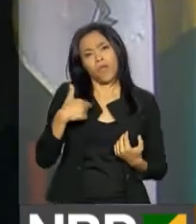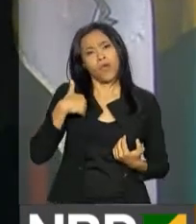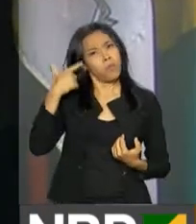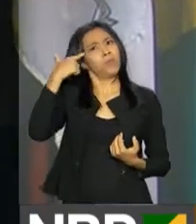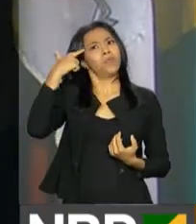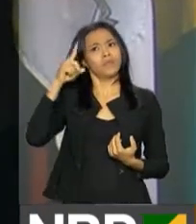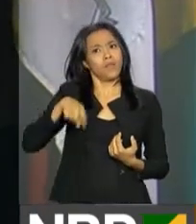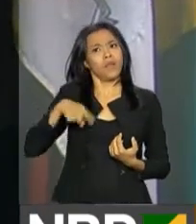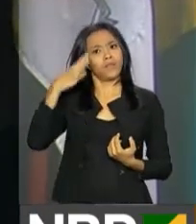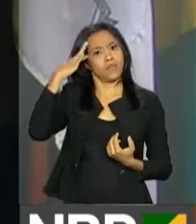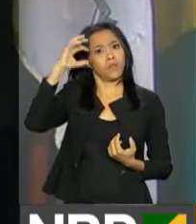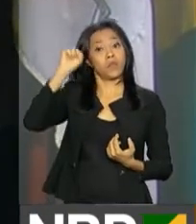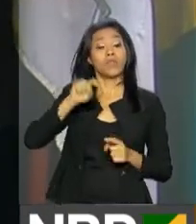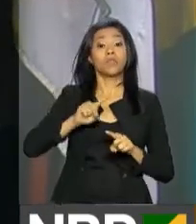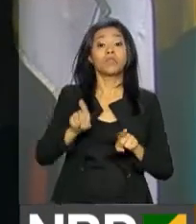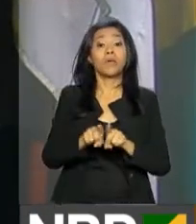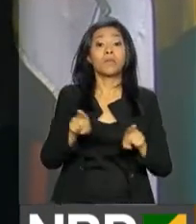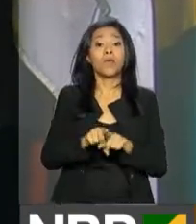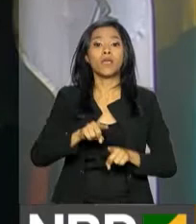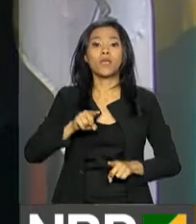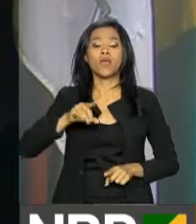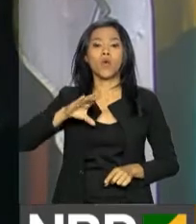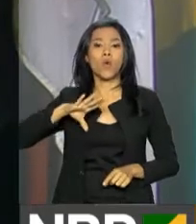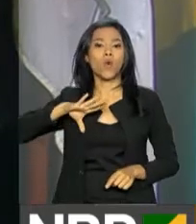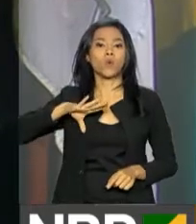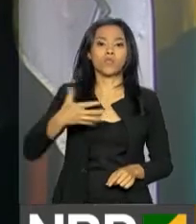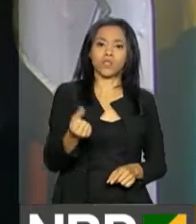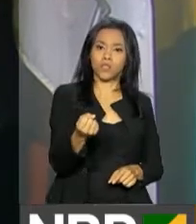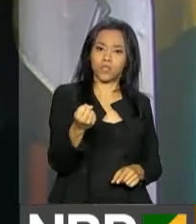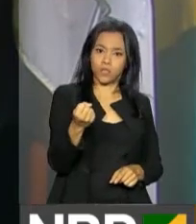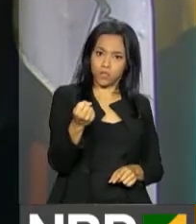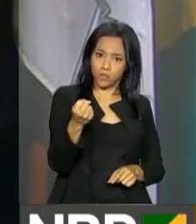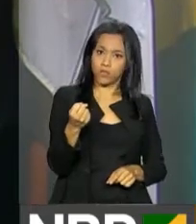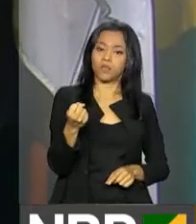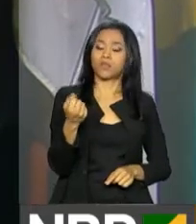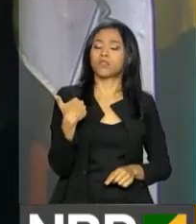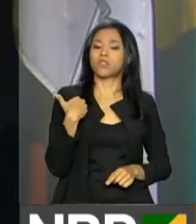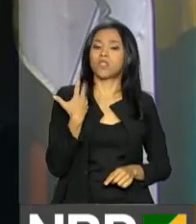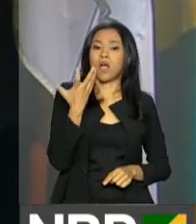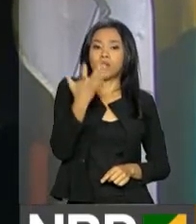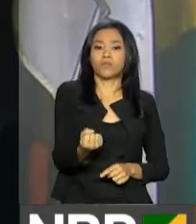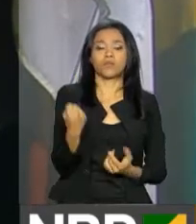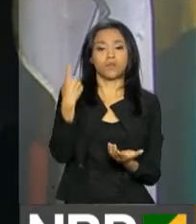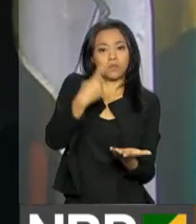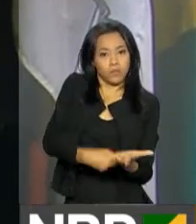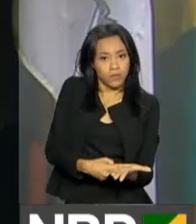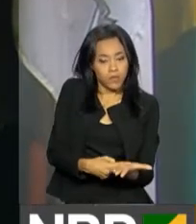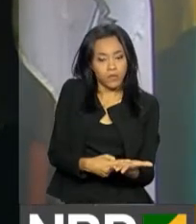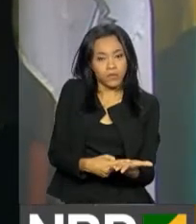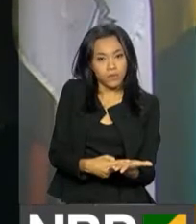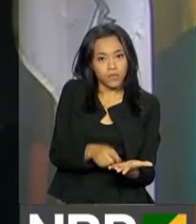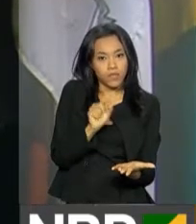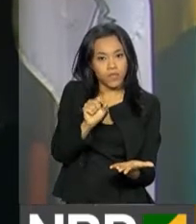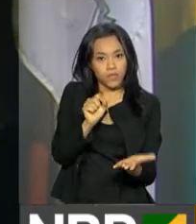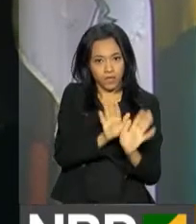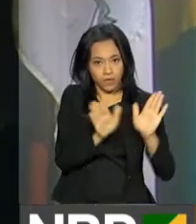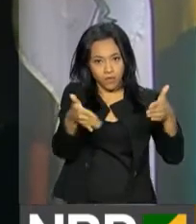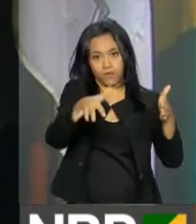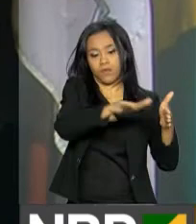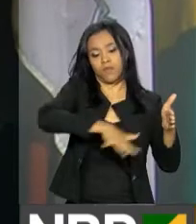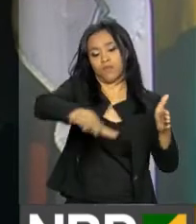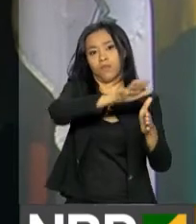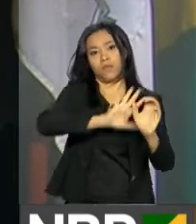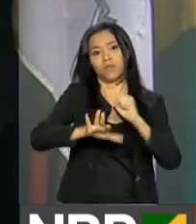sabedoria mas também a ousadia de assumir uma tarefa que é a tarefa da segurança pública no